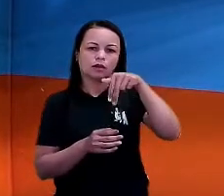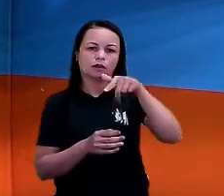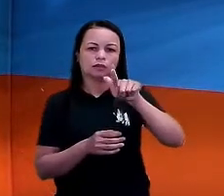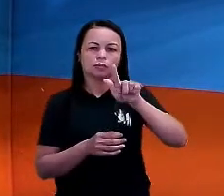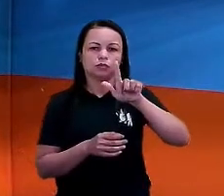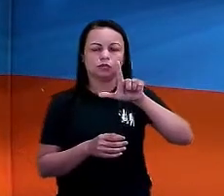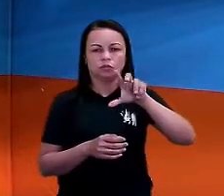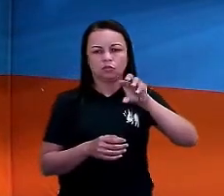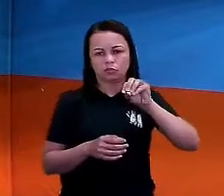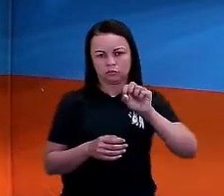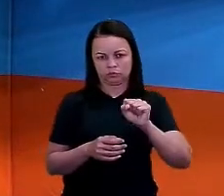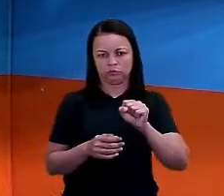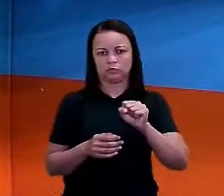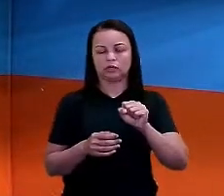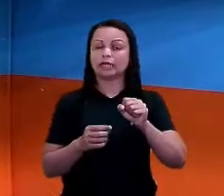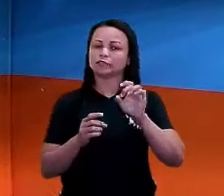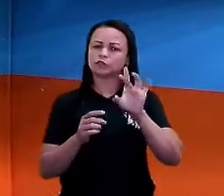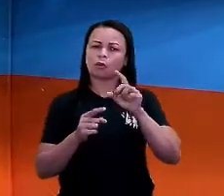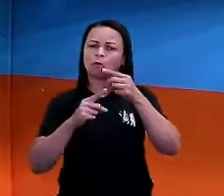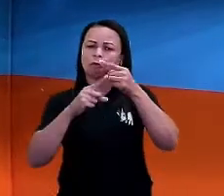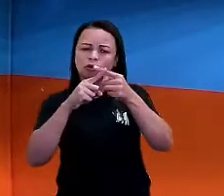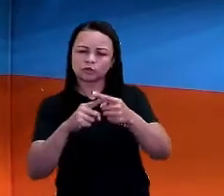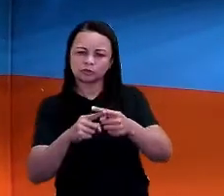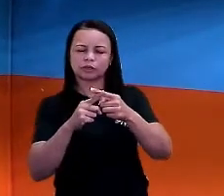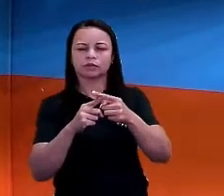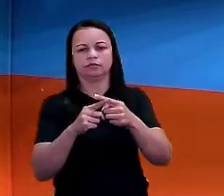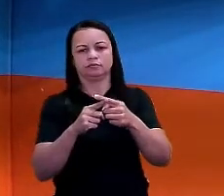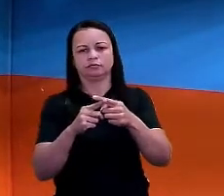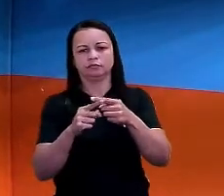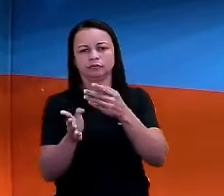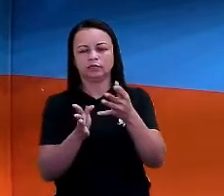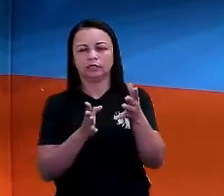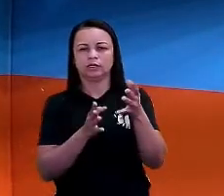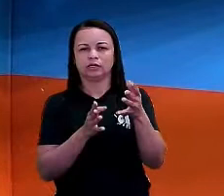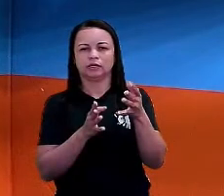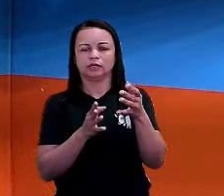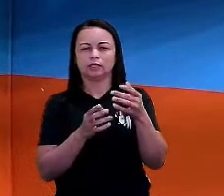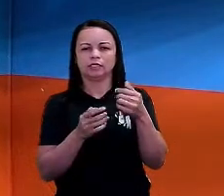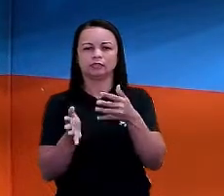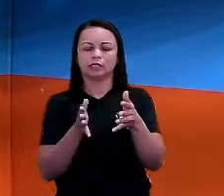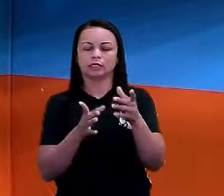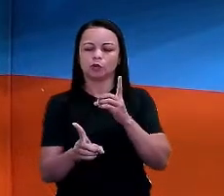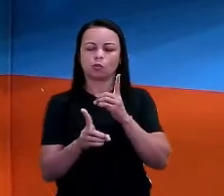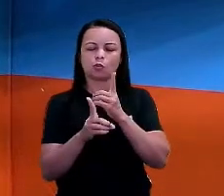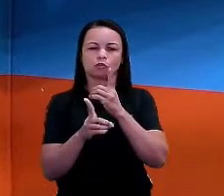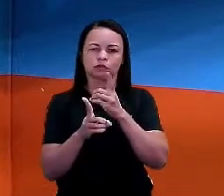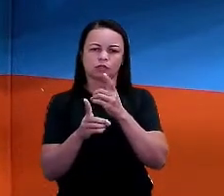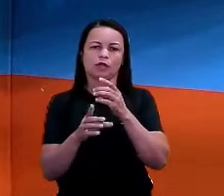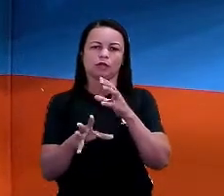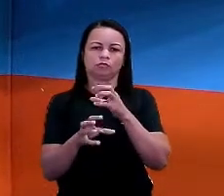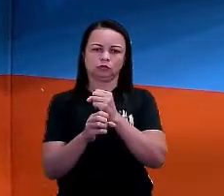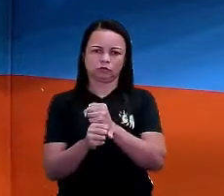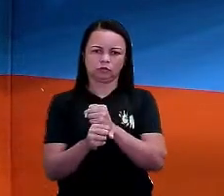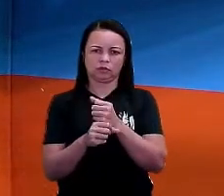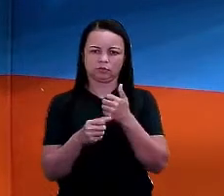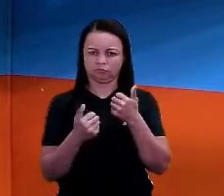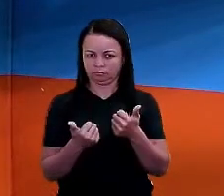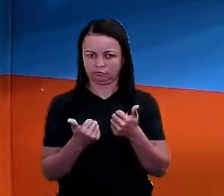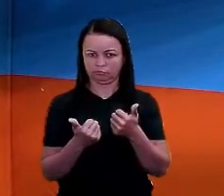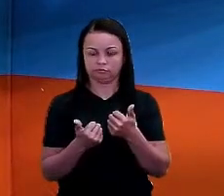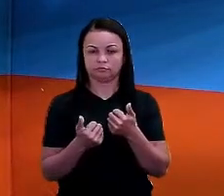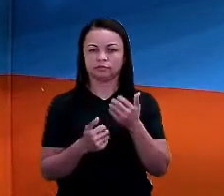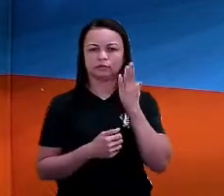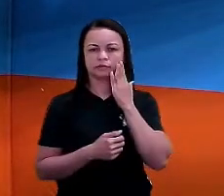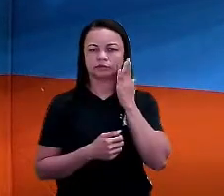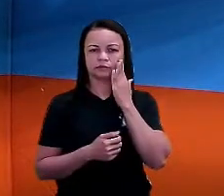multiplicar pela quantidade de ângulos que o polígono tem, né? Que aí eu encontro a soma dos ângulos. Beleza? Deu para